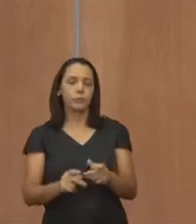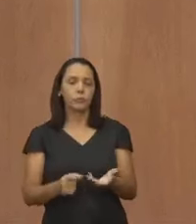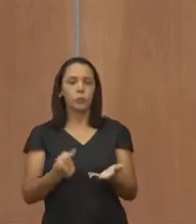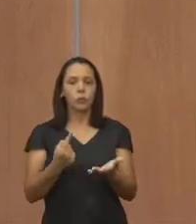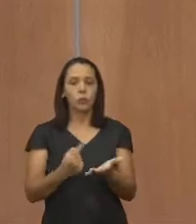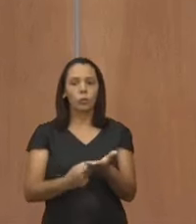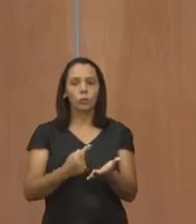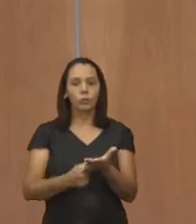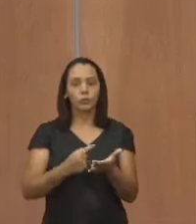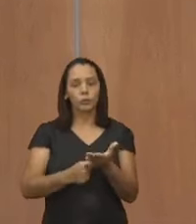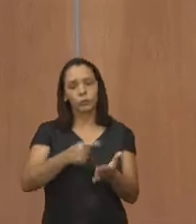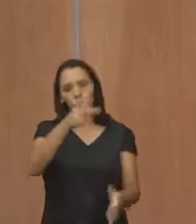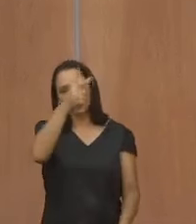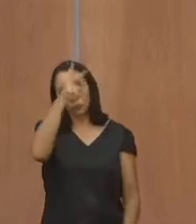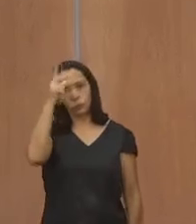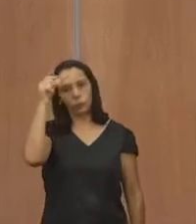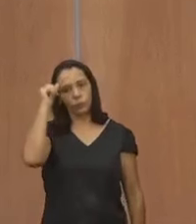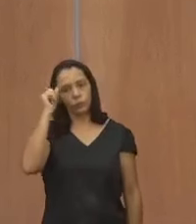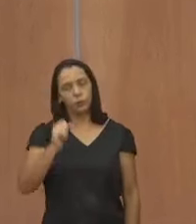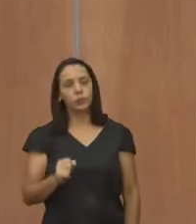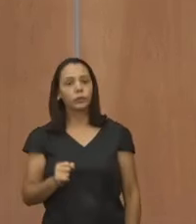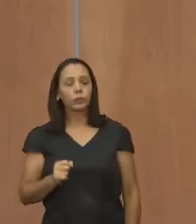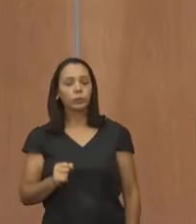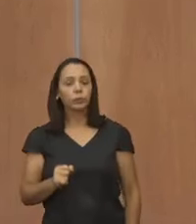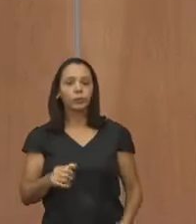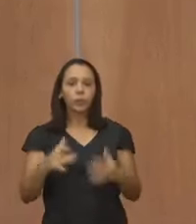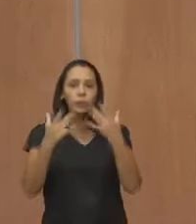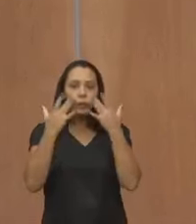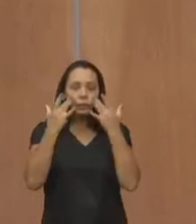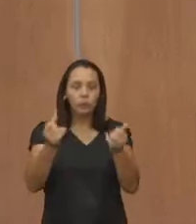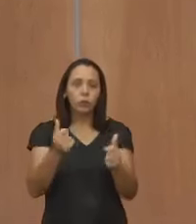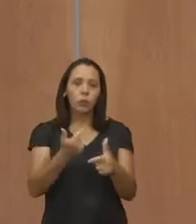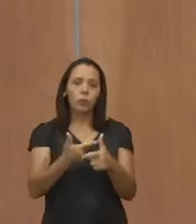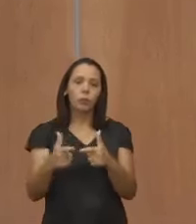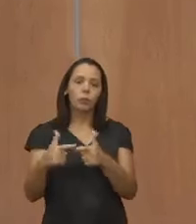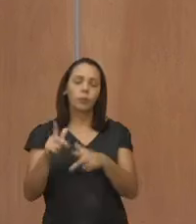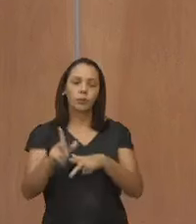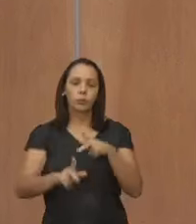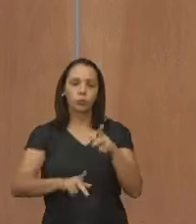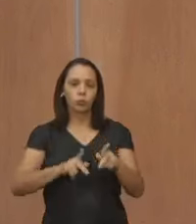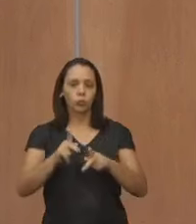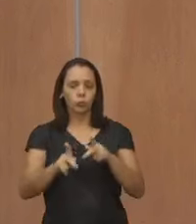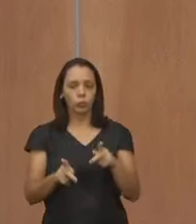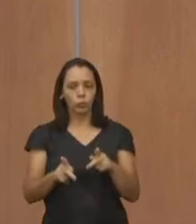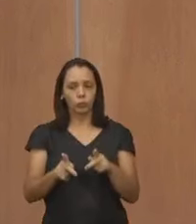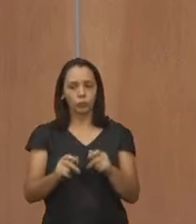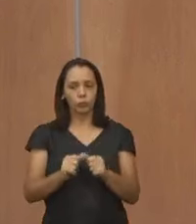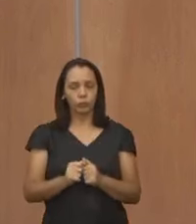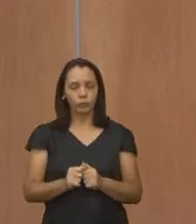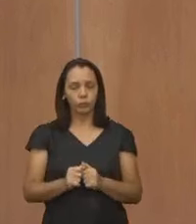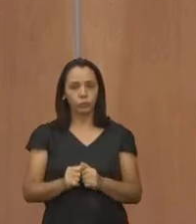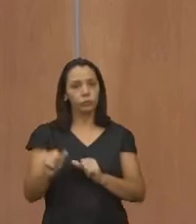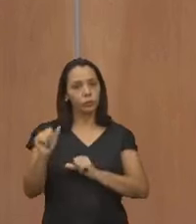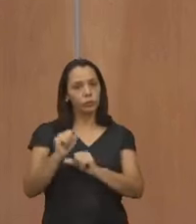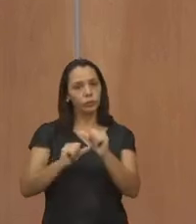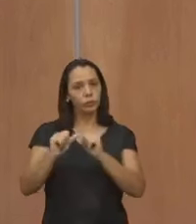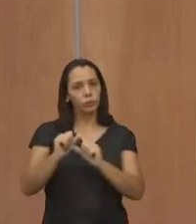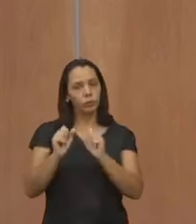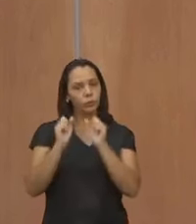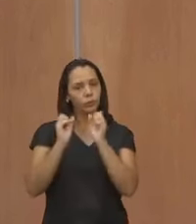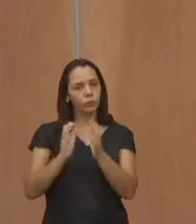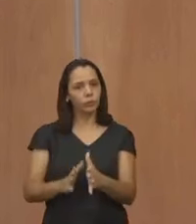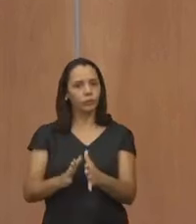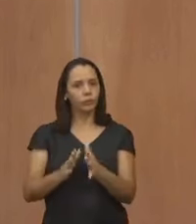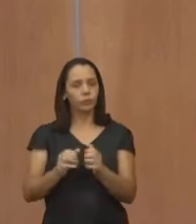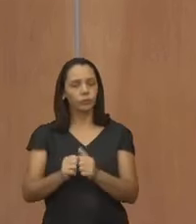da administração municipal em ouvir os anseios dos cidadãos e transformá-los em ações efetivas. Então a